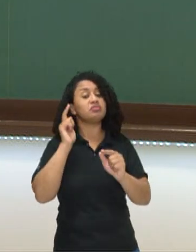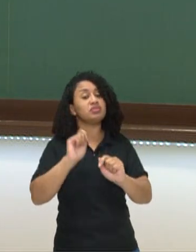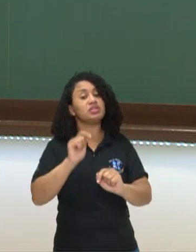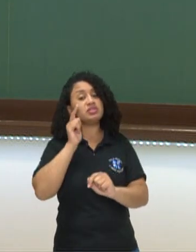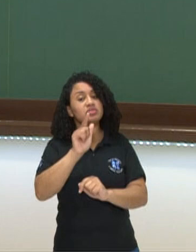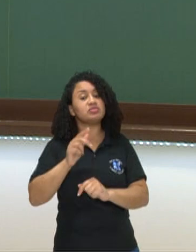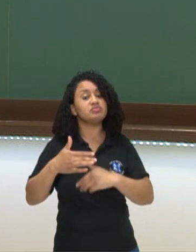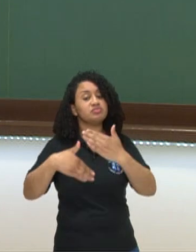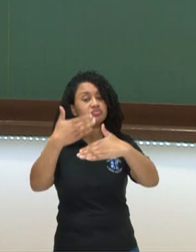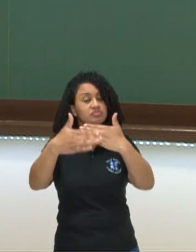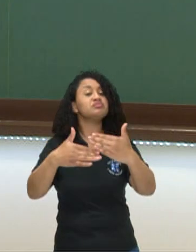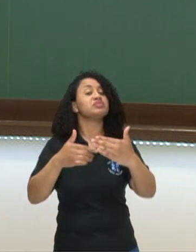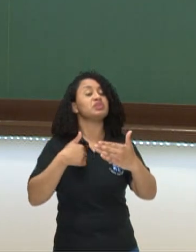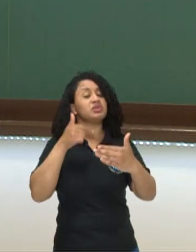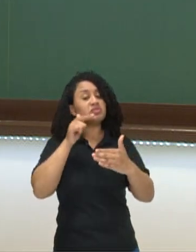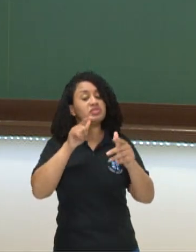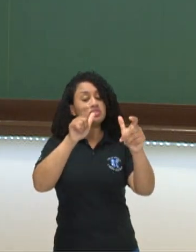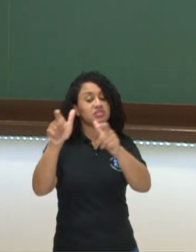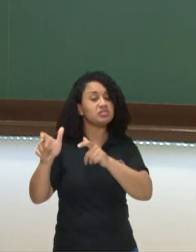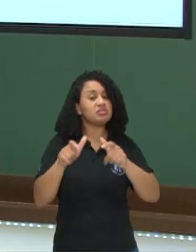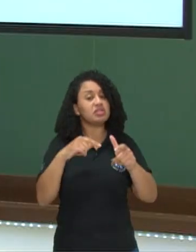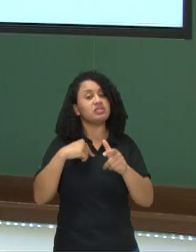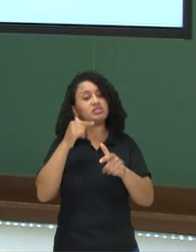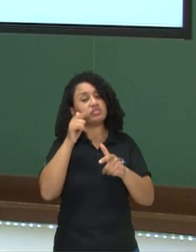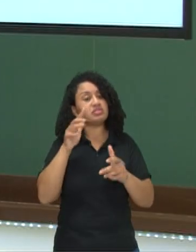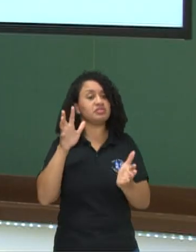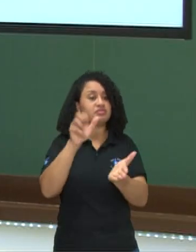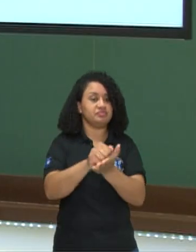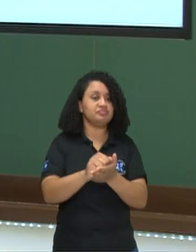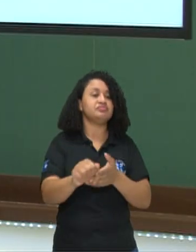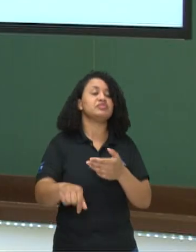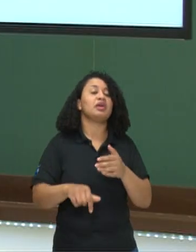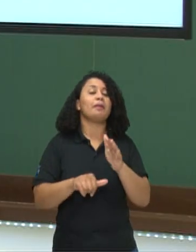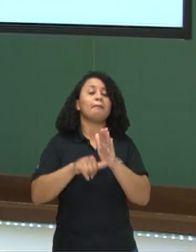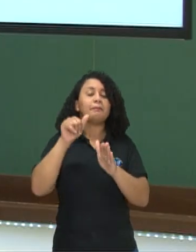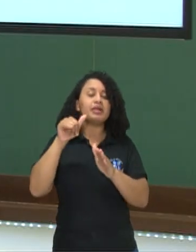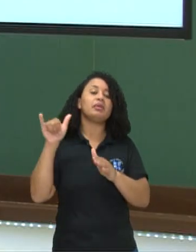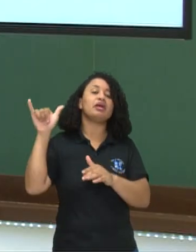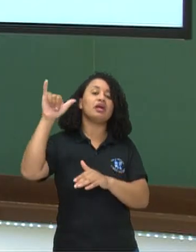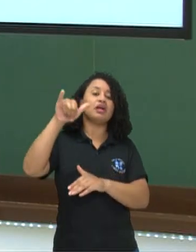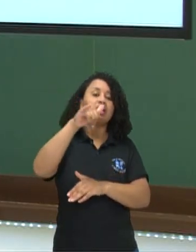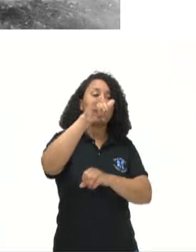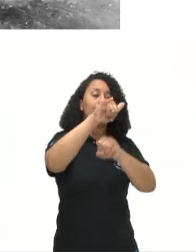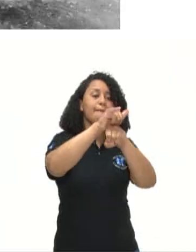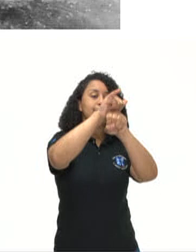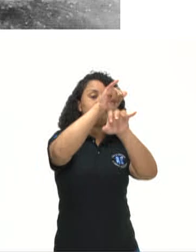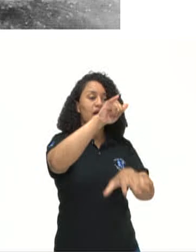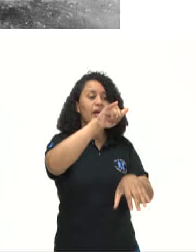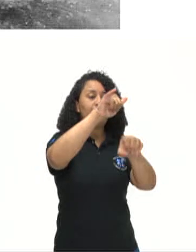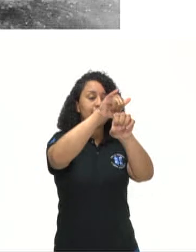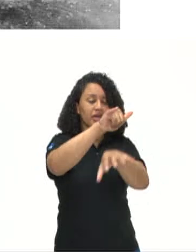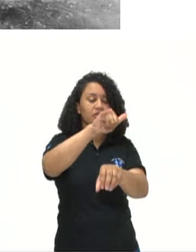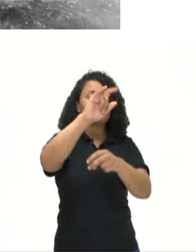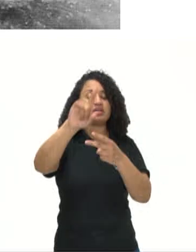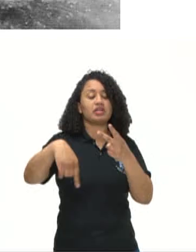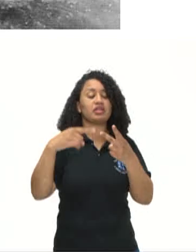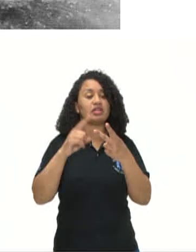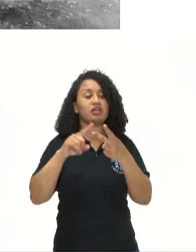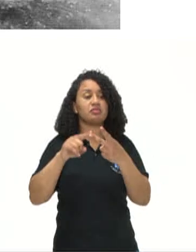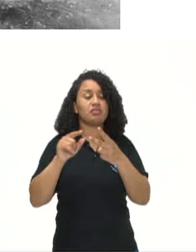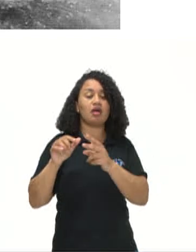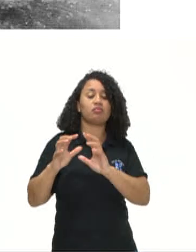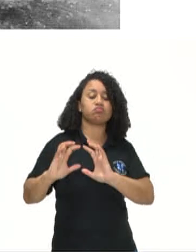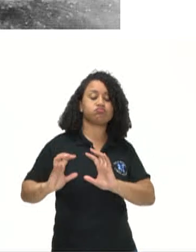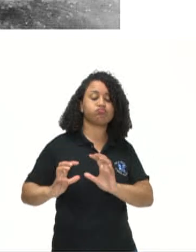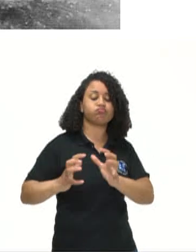avançando e mantendo os territórios dominados. Então, primeiro o ataque da Força Aérea, como mostra a imagem à direita, depois a invasão de tanques